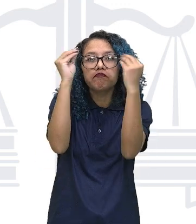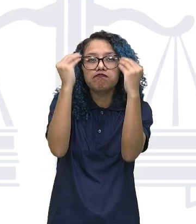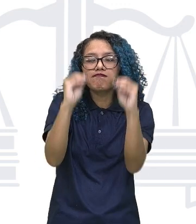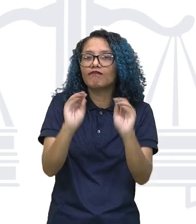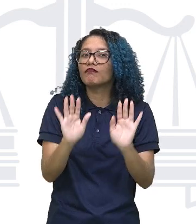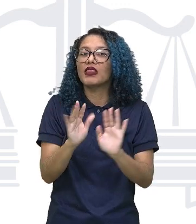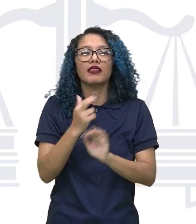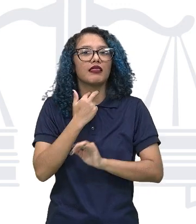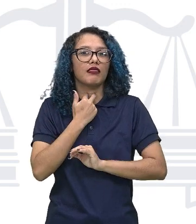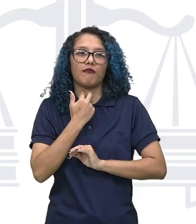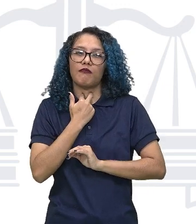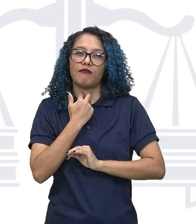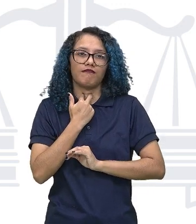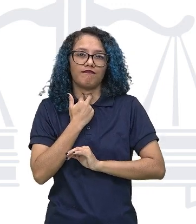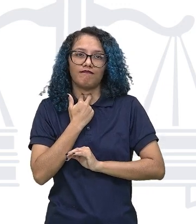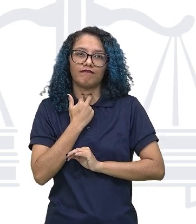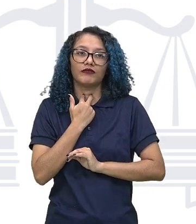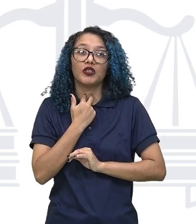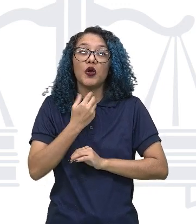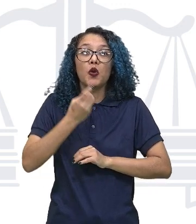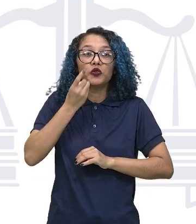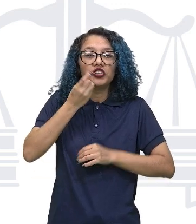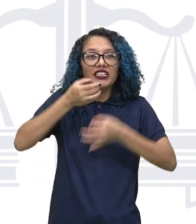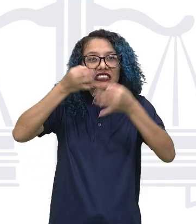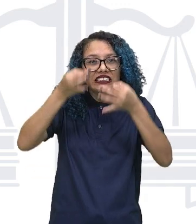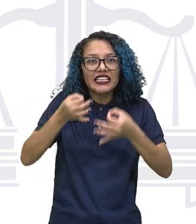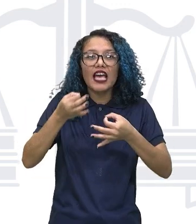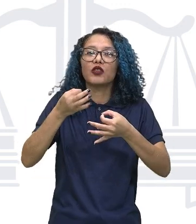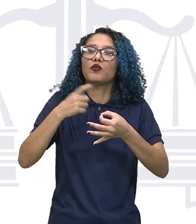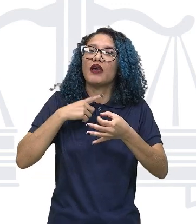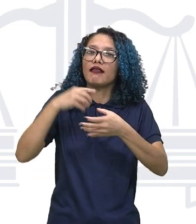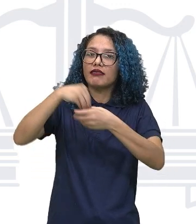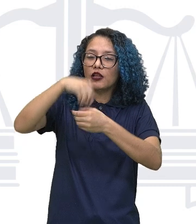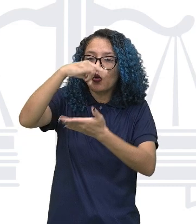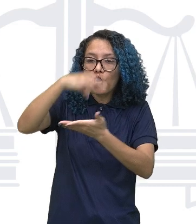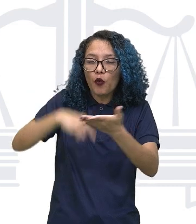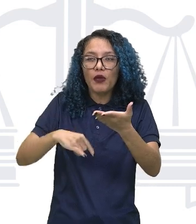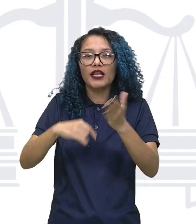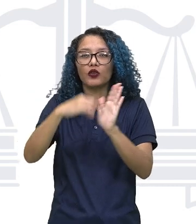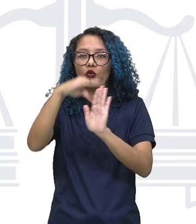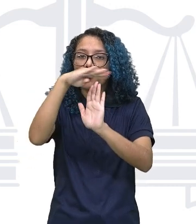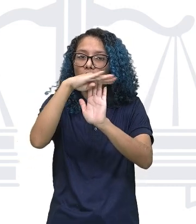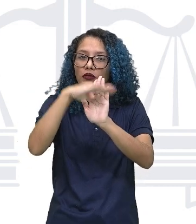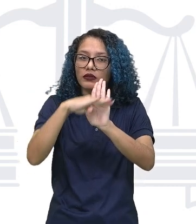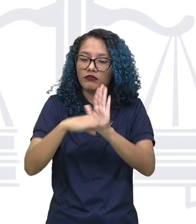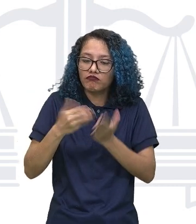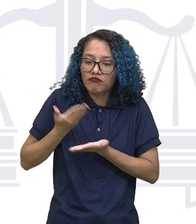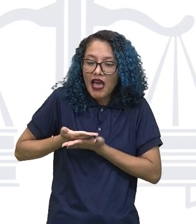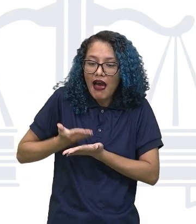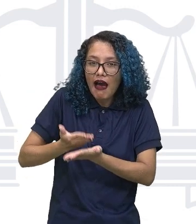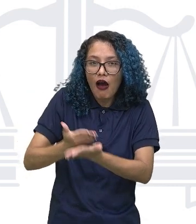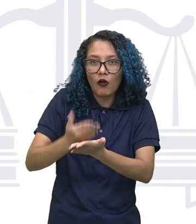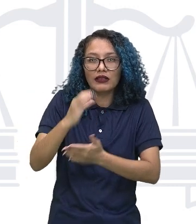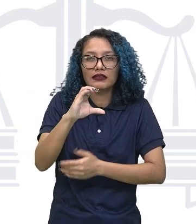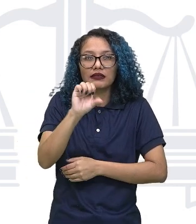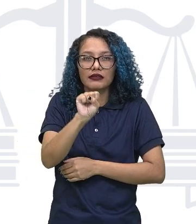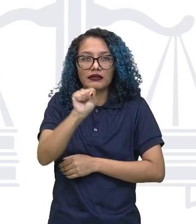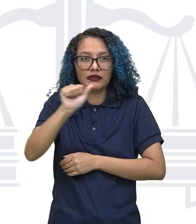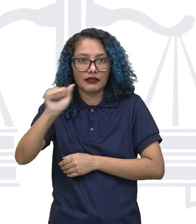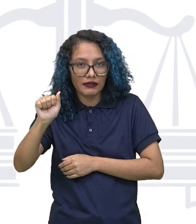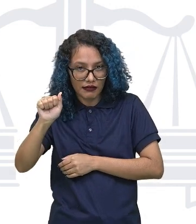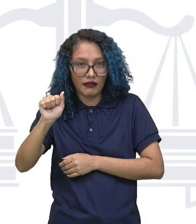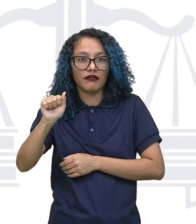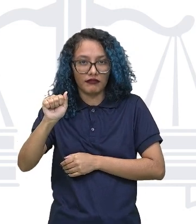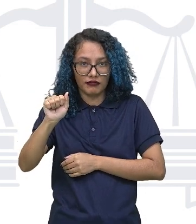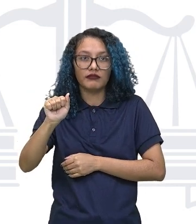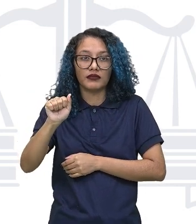isso. Os dias eles estão estabelecidos nesse cronograma de sequência de aula. O professor, ele só vai poder fazer esse cadastro